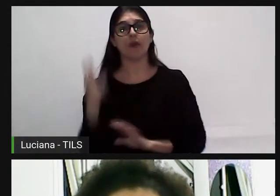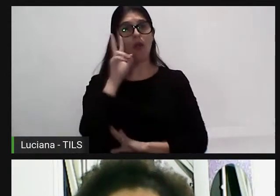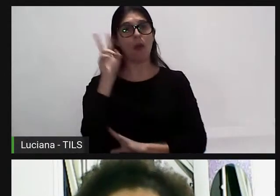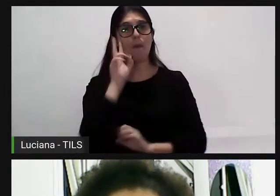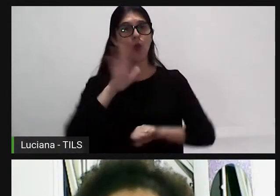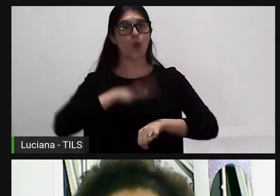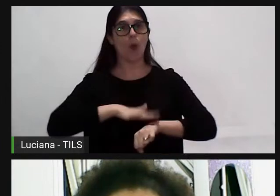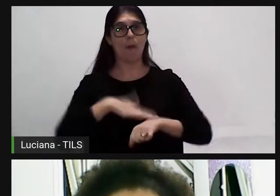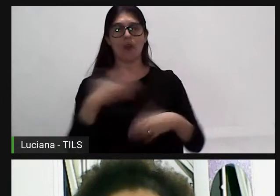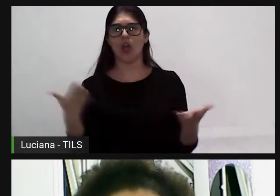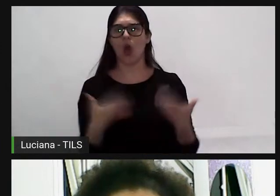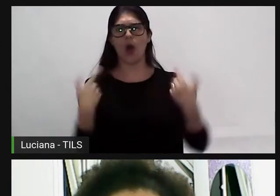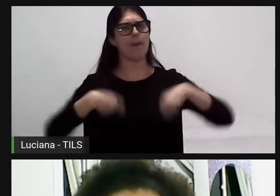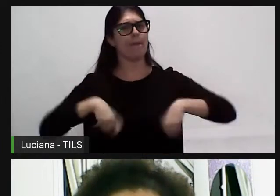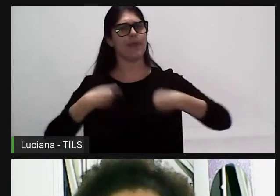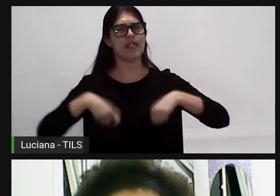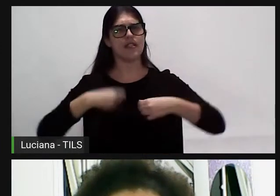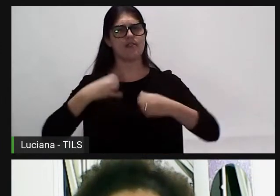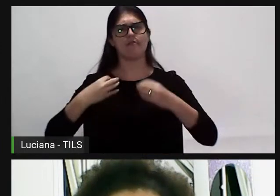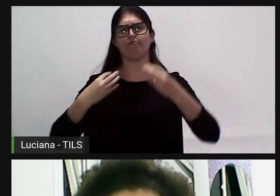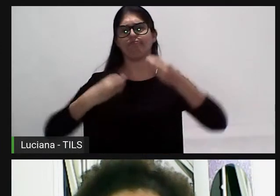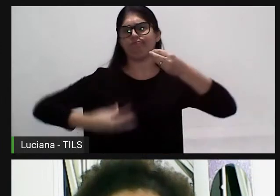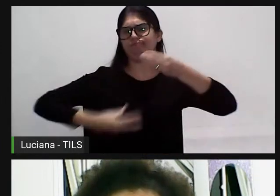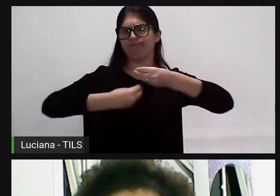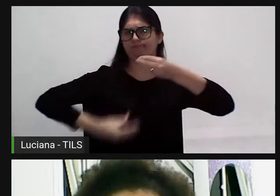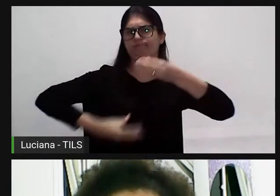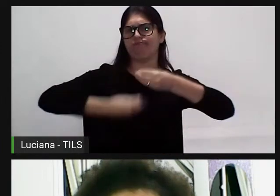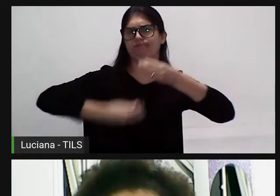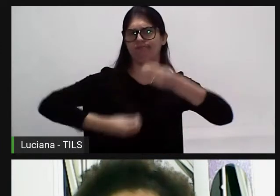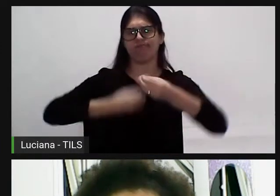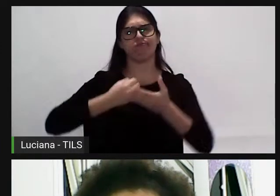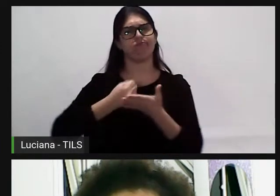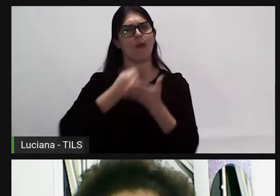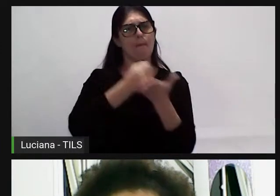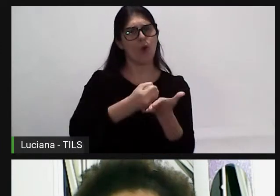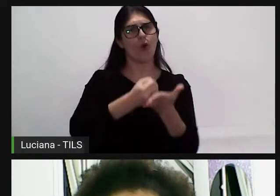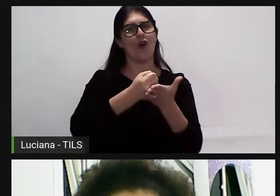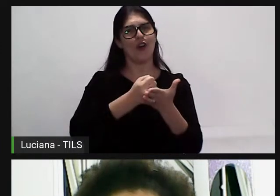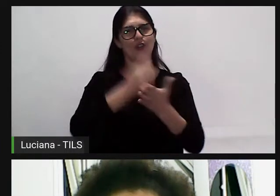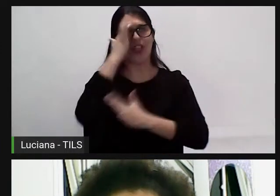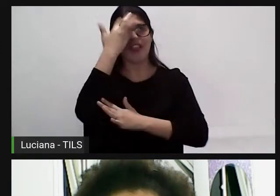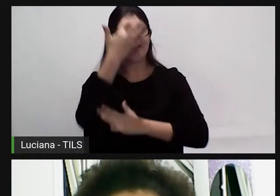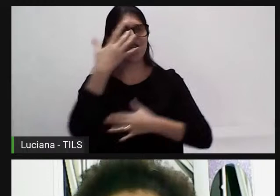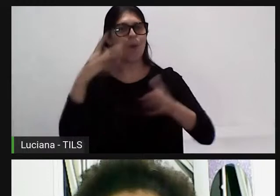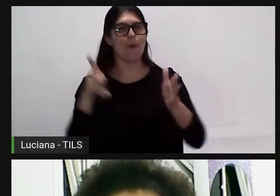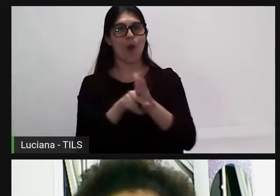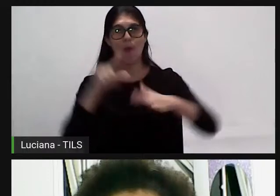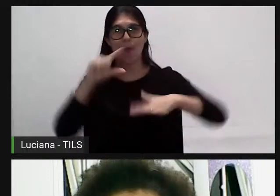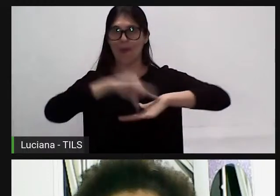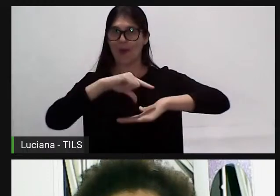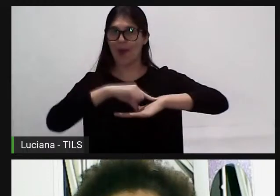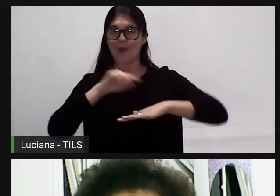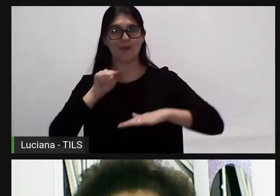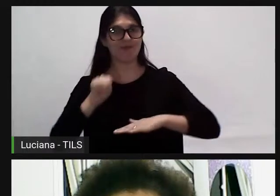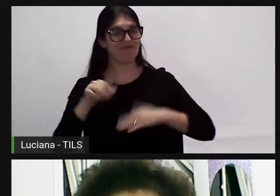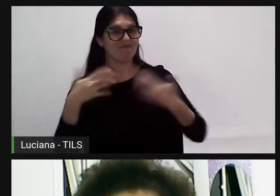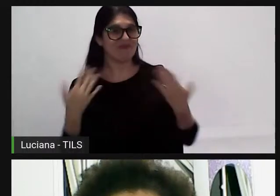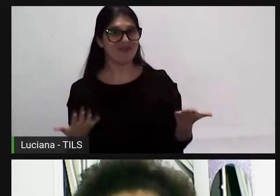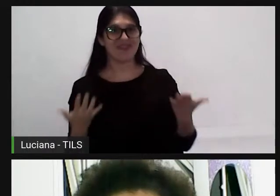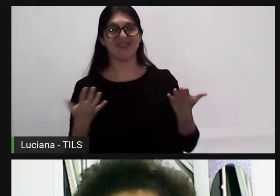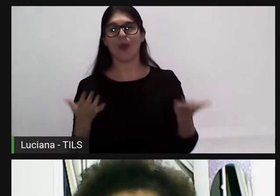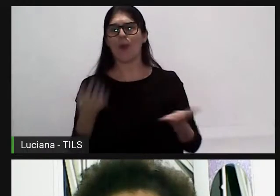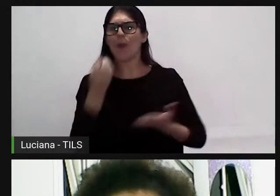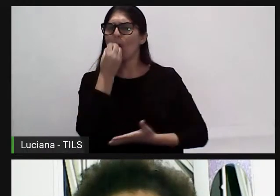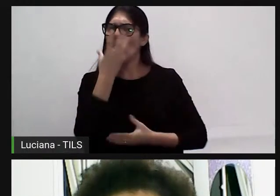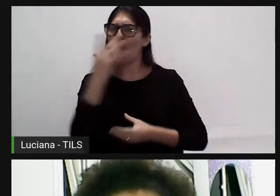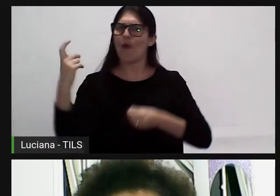gente precisa estar contribuindo, né, para as decisões do campus Alvorada. E é isso. Então, eu quero desejar um bom